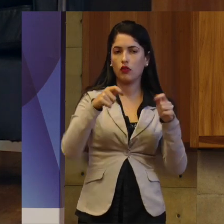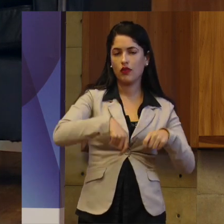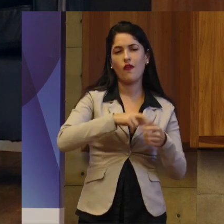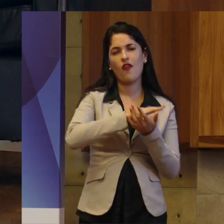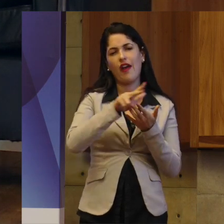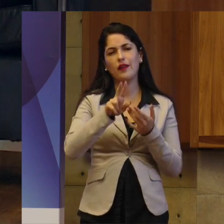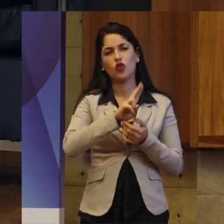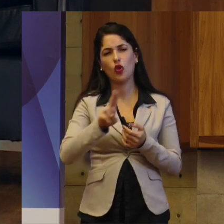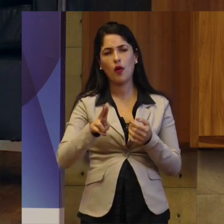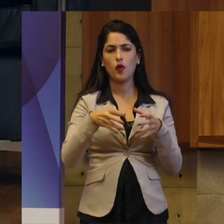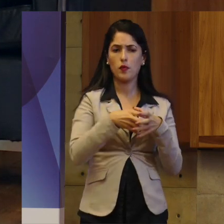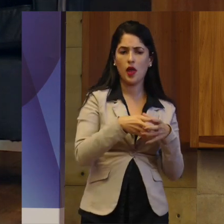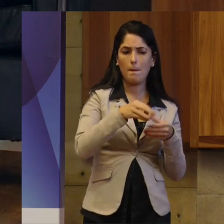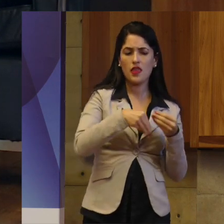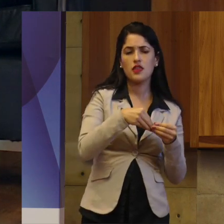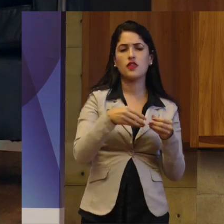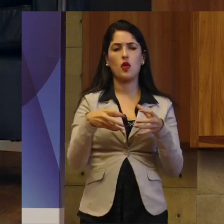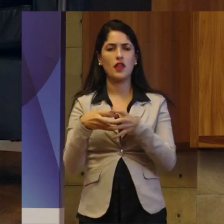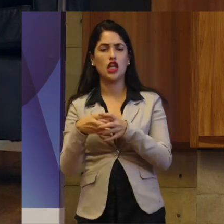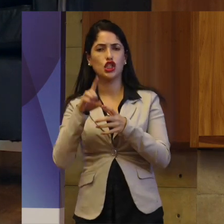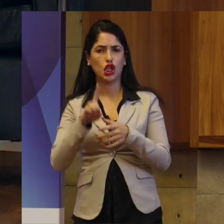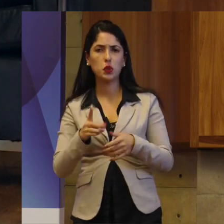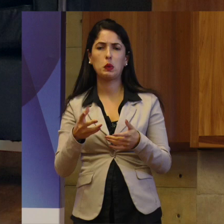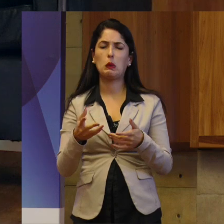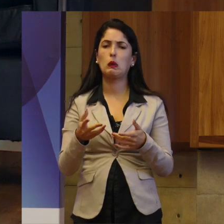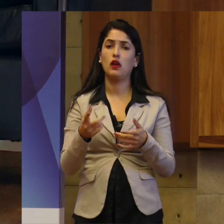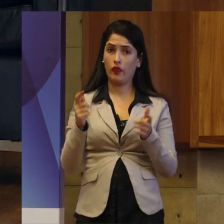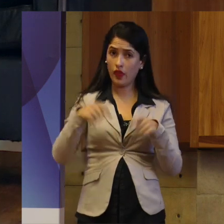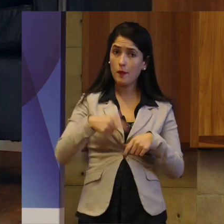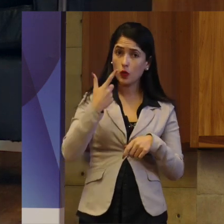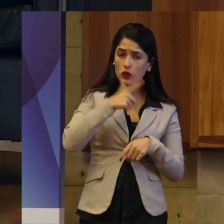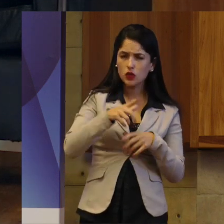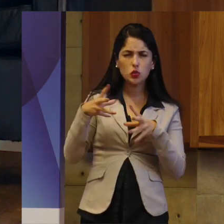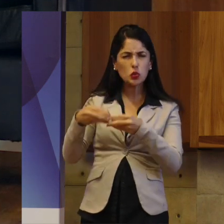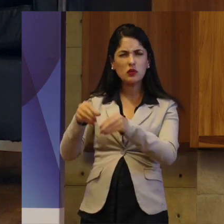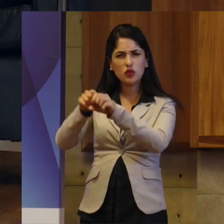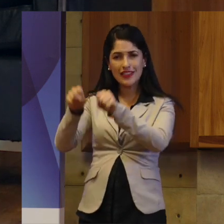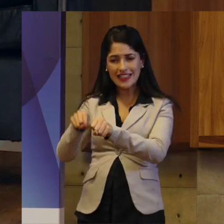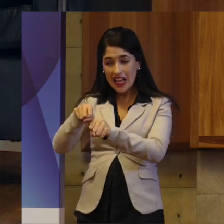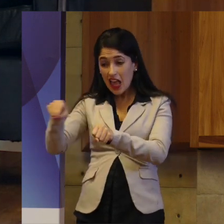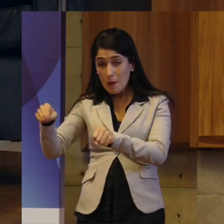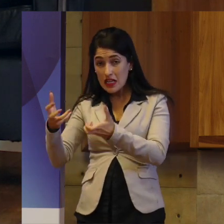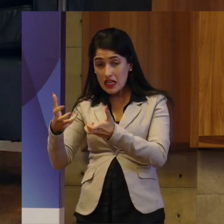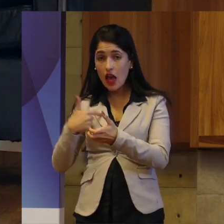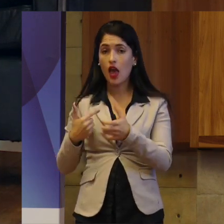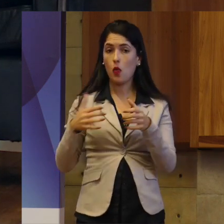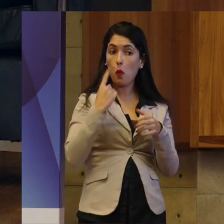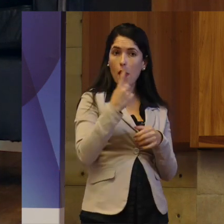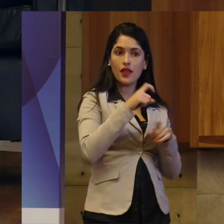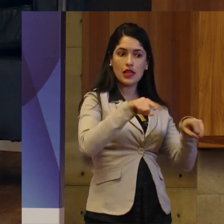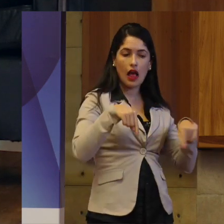comissão mista, comitê diretor, ele permite colocar todos os atores do sistema interessados naquela parceria numa só sala. E muitas